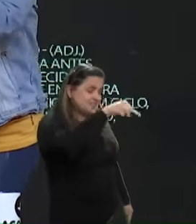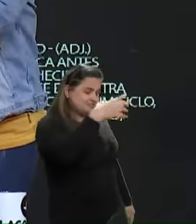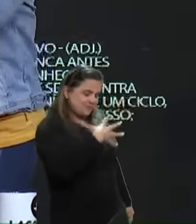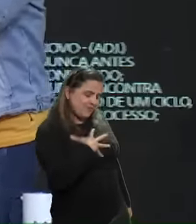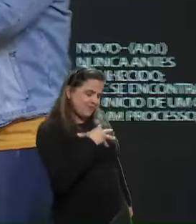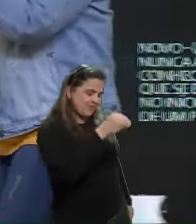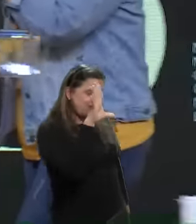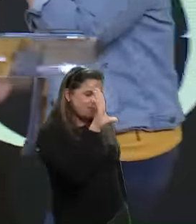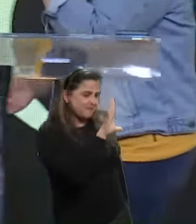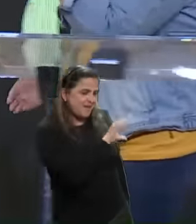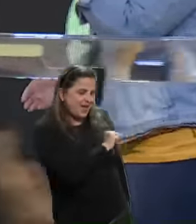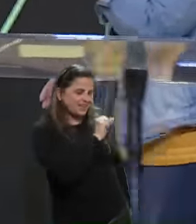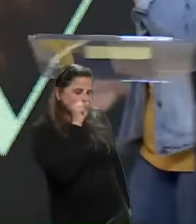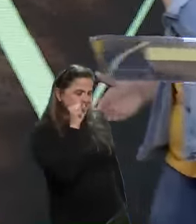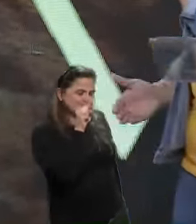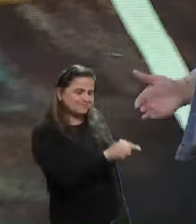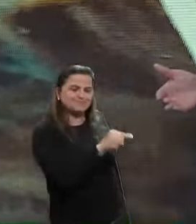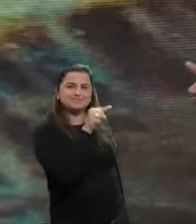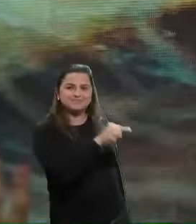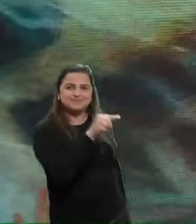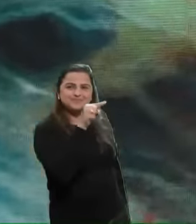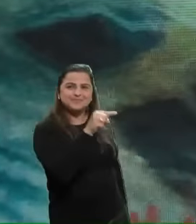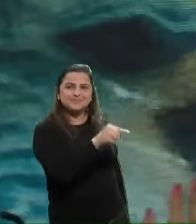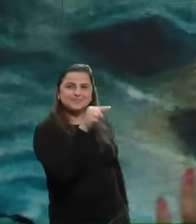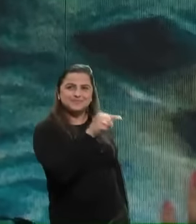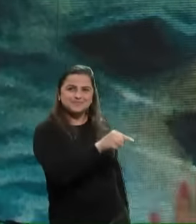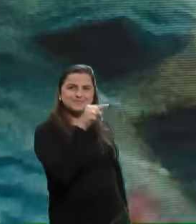este é o meu filho amado.